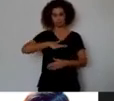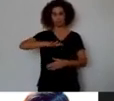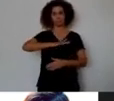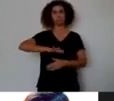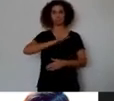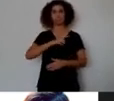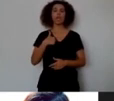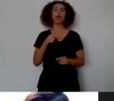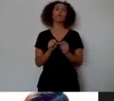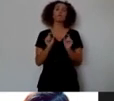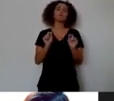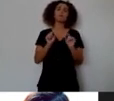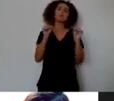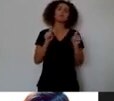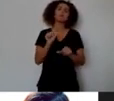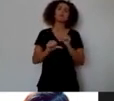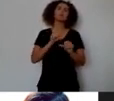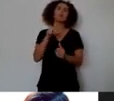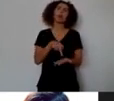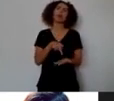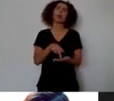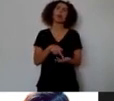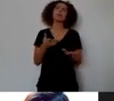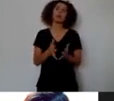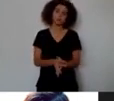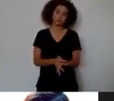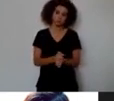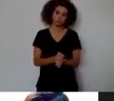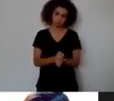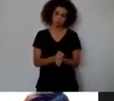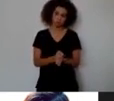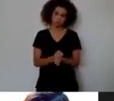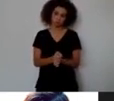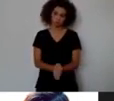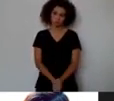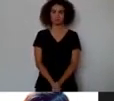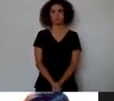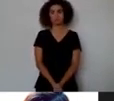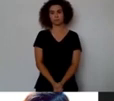fazendo para mudar essa realidade, para poder fazer algumas ações.